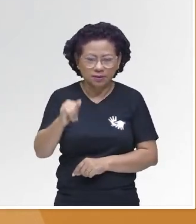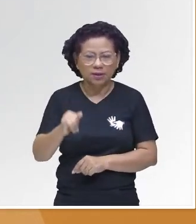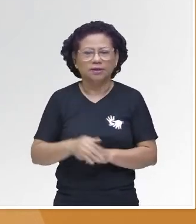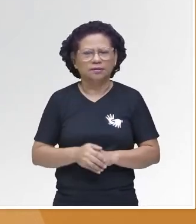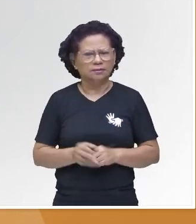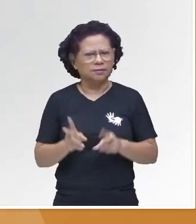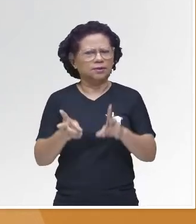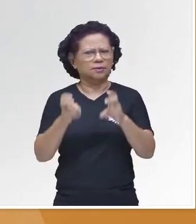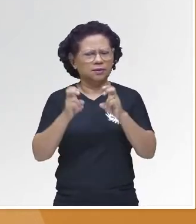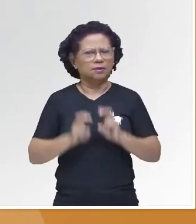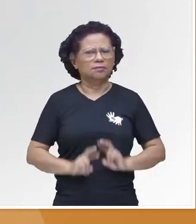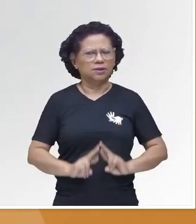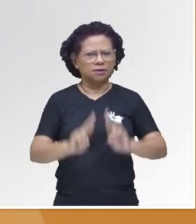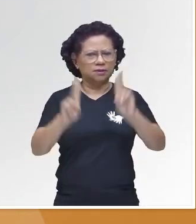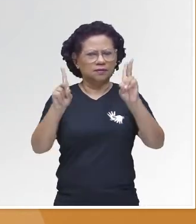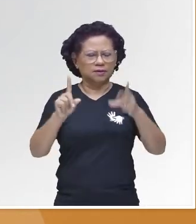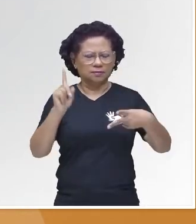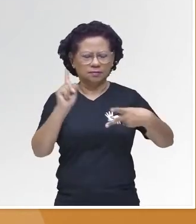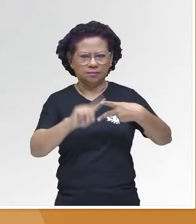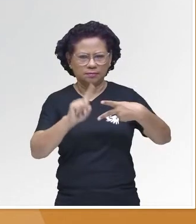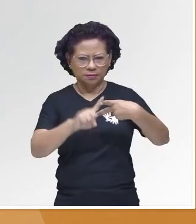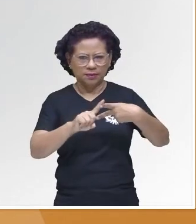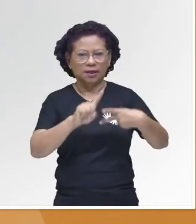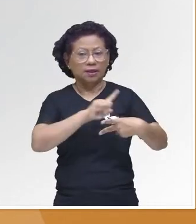diferença das energias